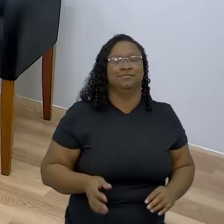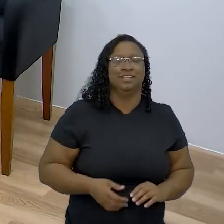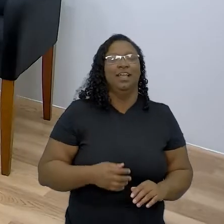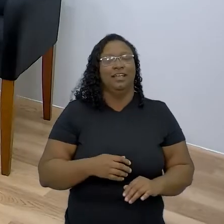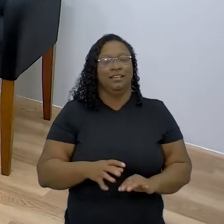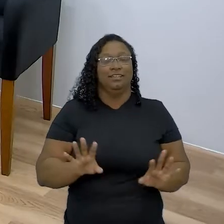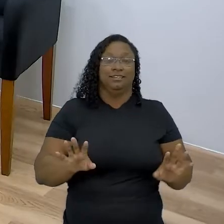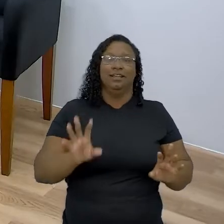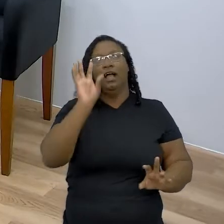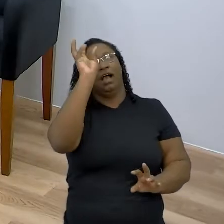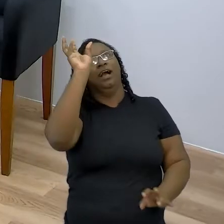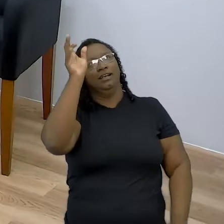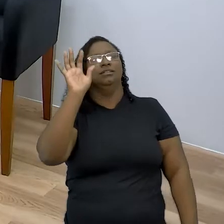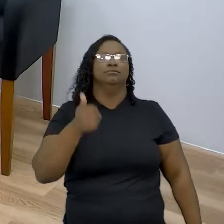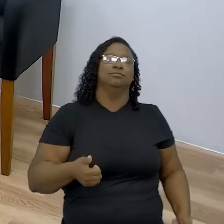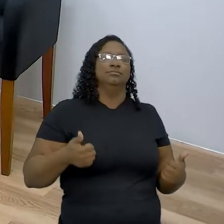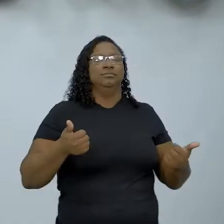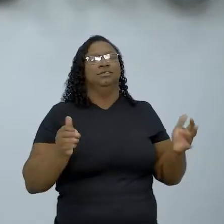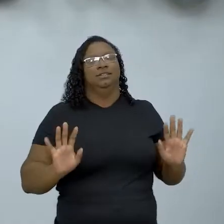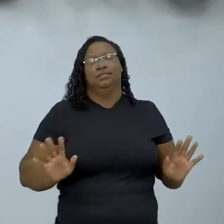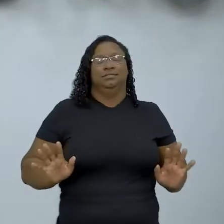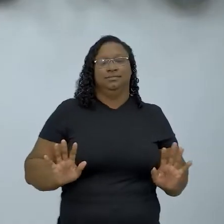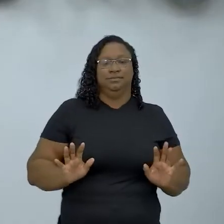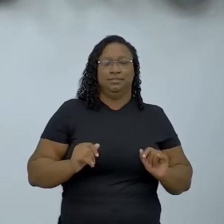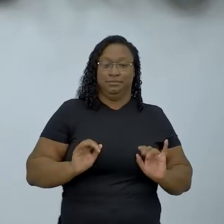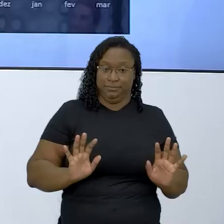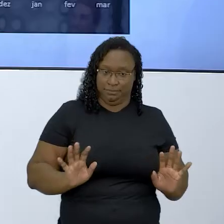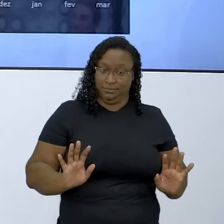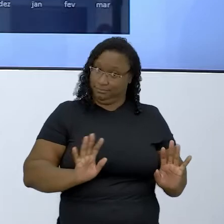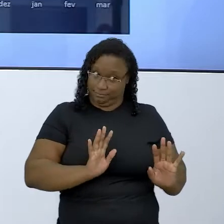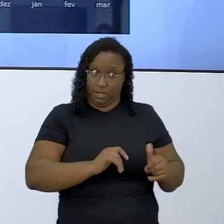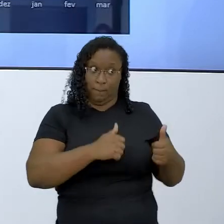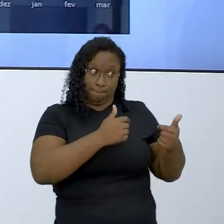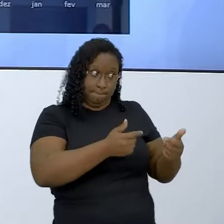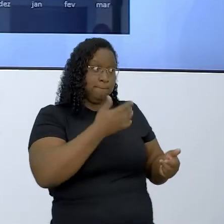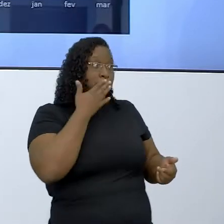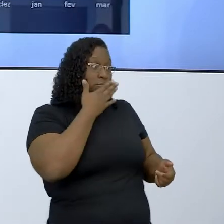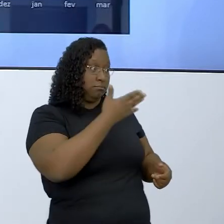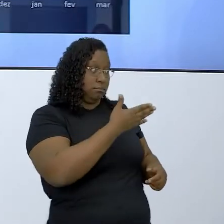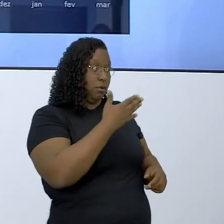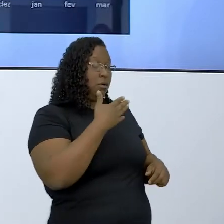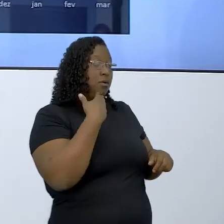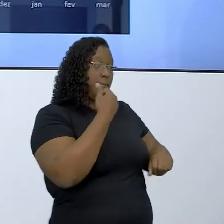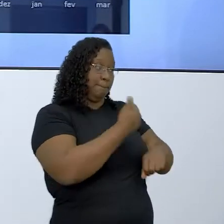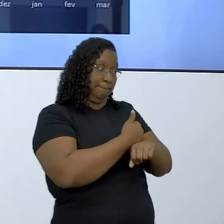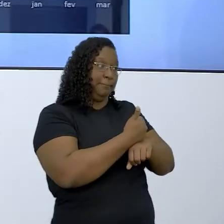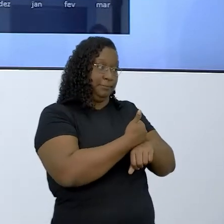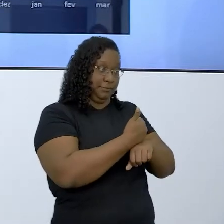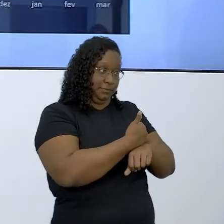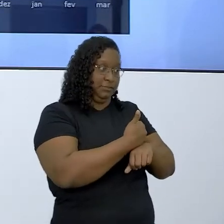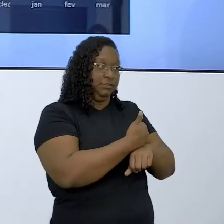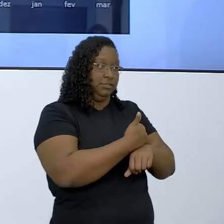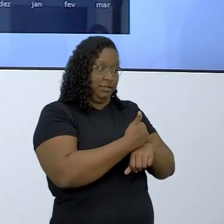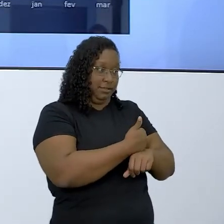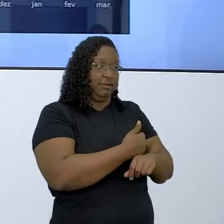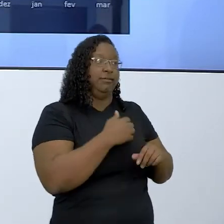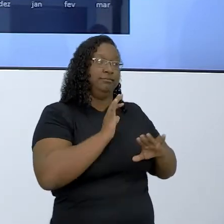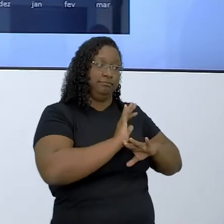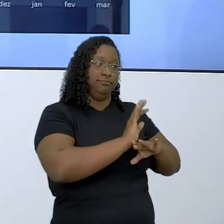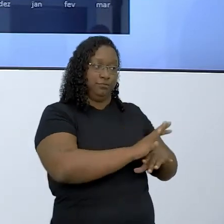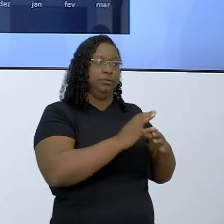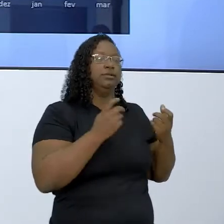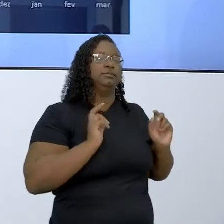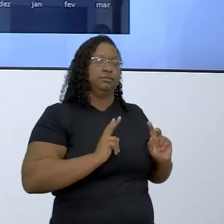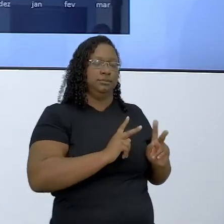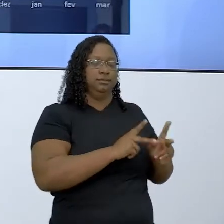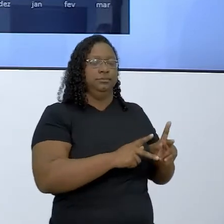também, tudo bem. Mas não mais que isso. Aconselhável, tá, não tá bom? É bom que você peça a um profissional, né, fazer